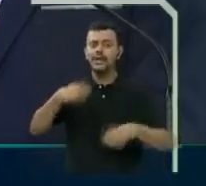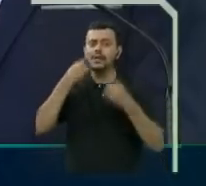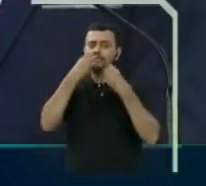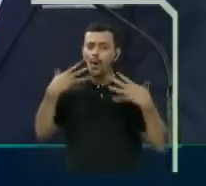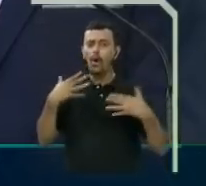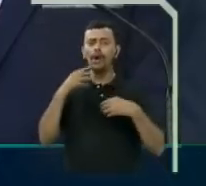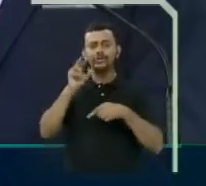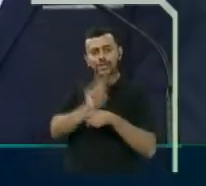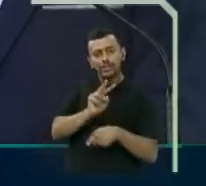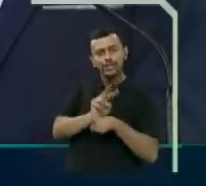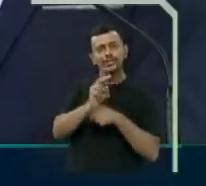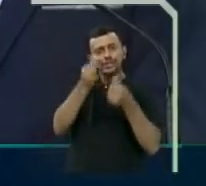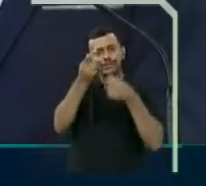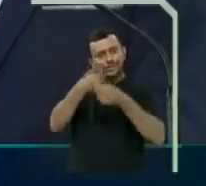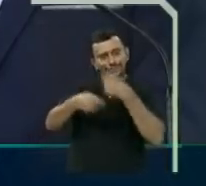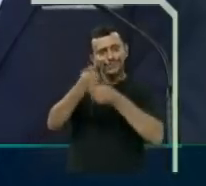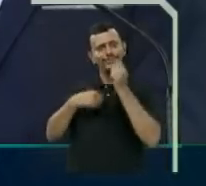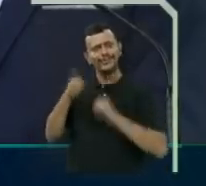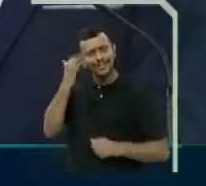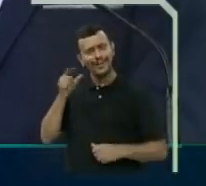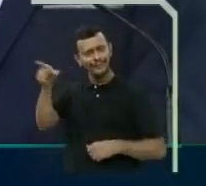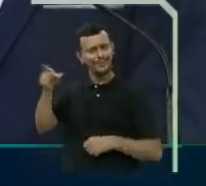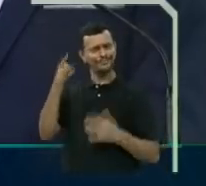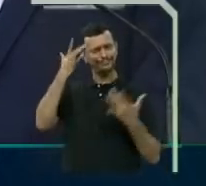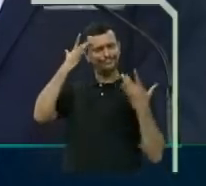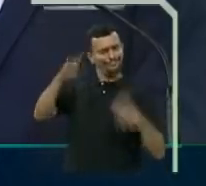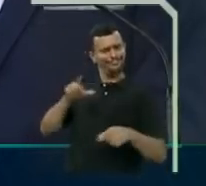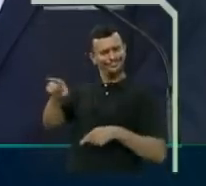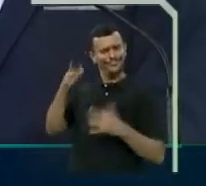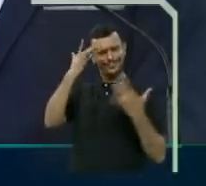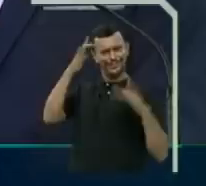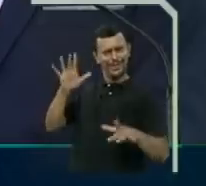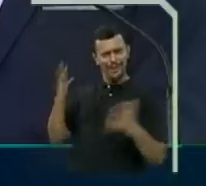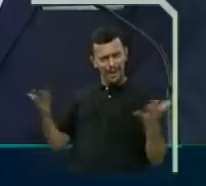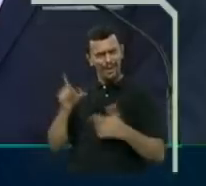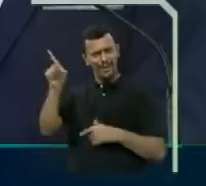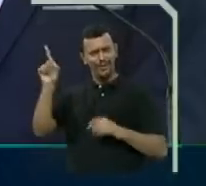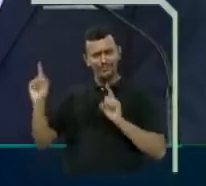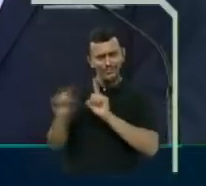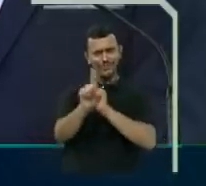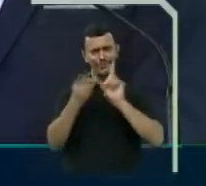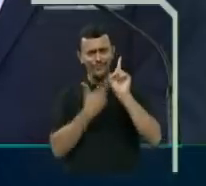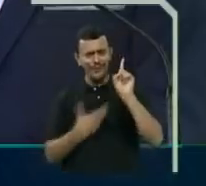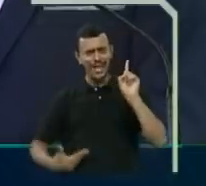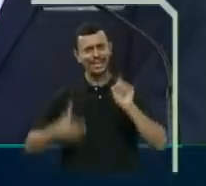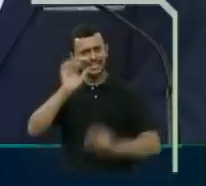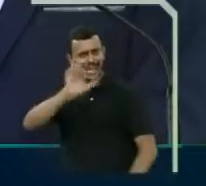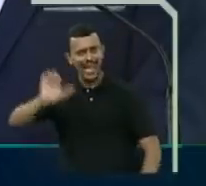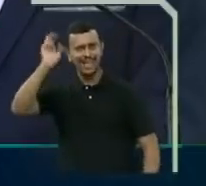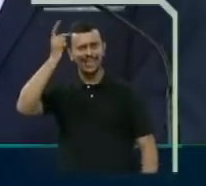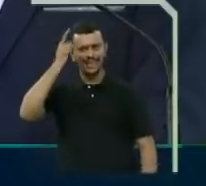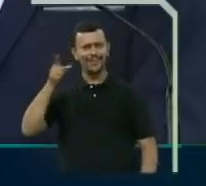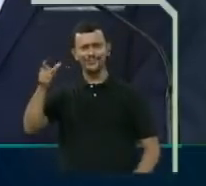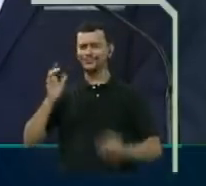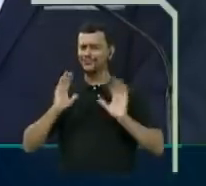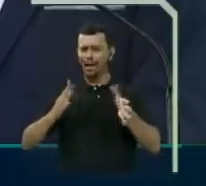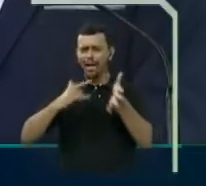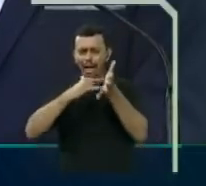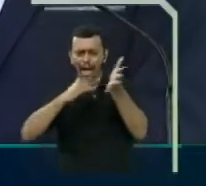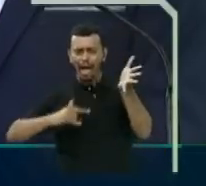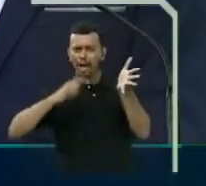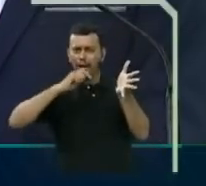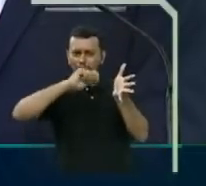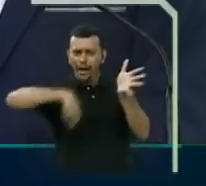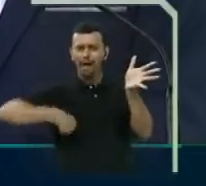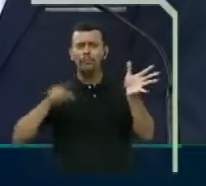na área fazendária, fazer aquilo que você não está fazendo, aliás, à frente do governo do Estado de São Paulo. Você inibiu vários contratos com prefeitos do interior